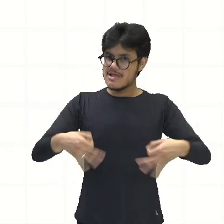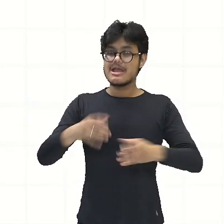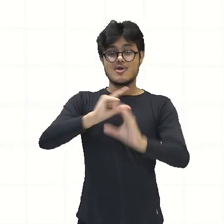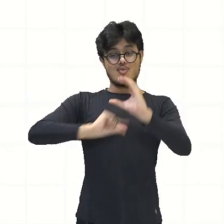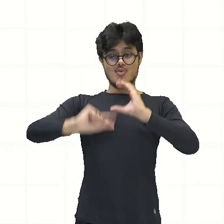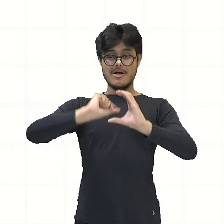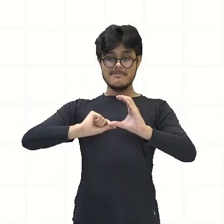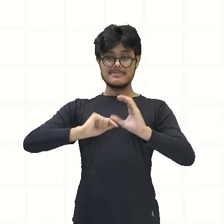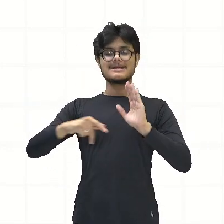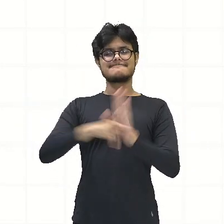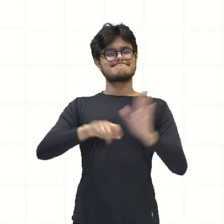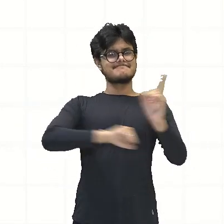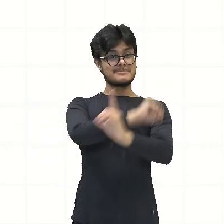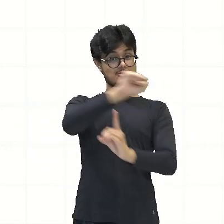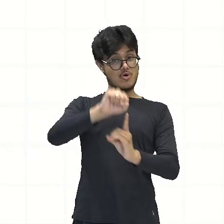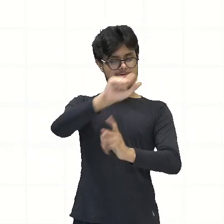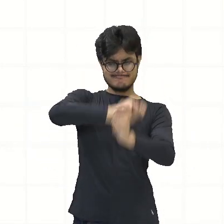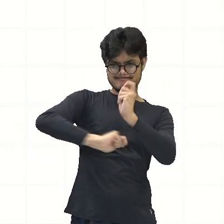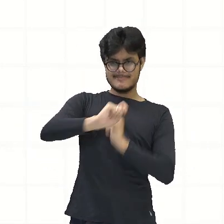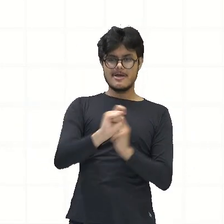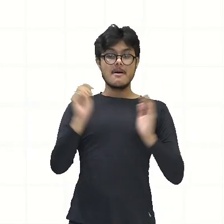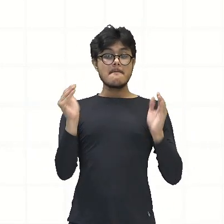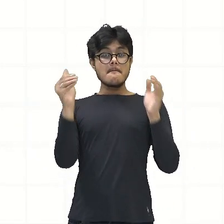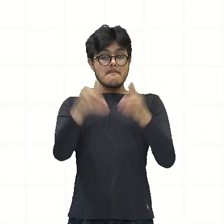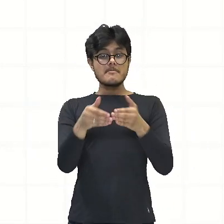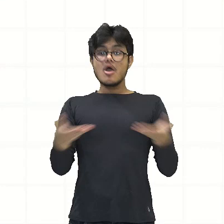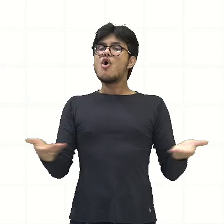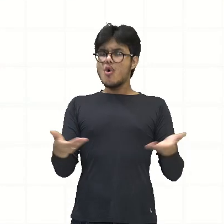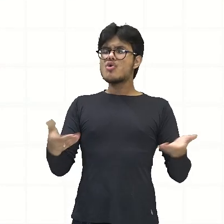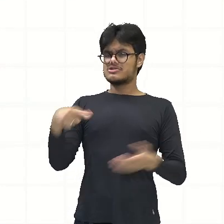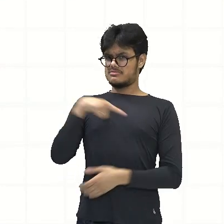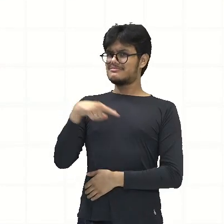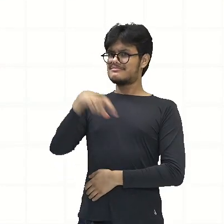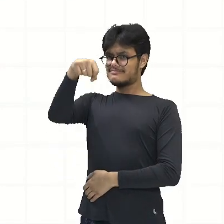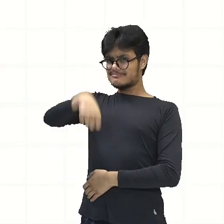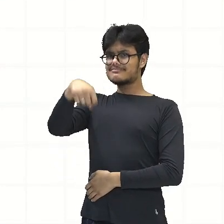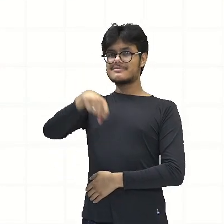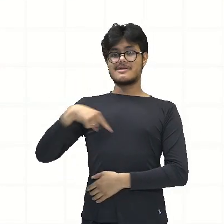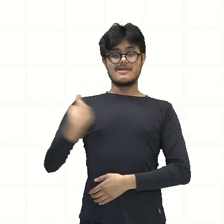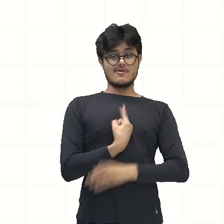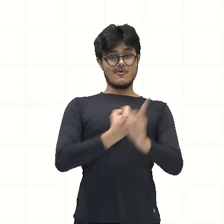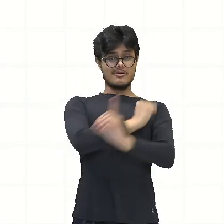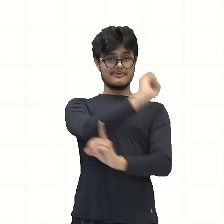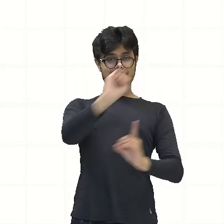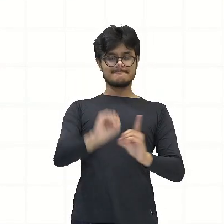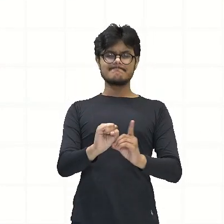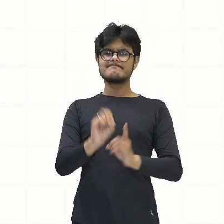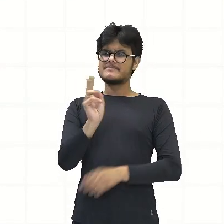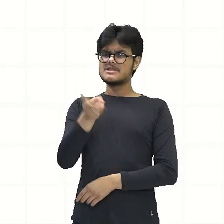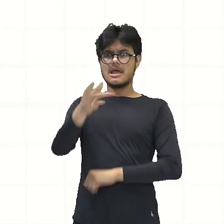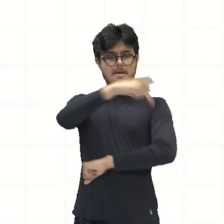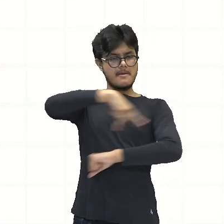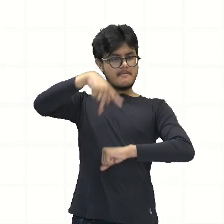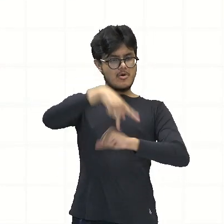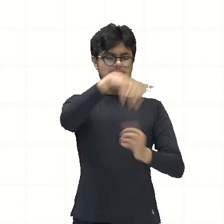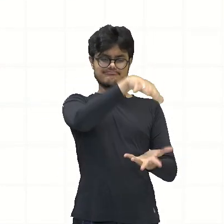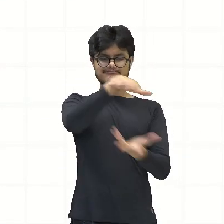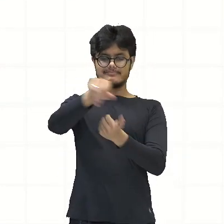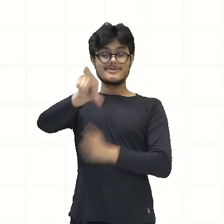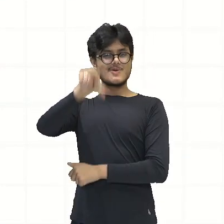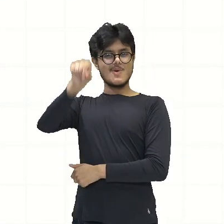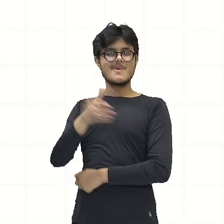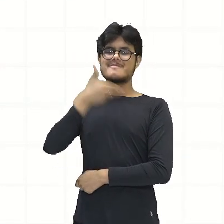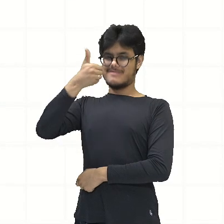sistema socioeconômico, né, vigente, atual, né, onde a maioria dos países do mundo adotam